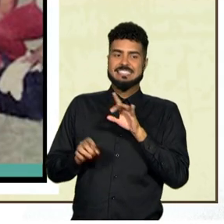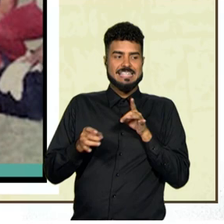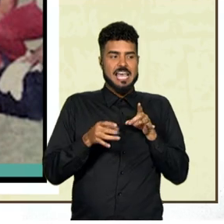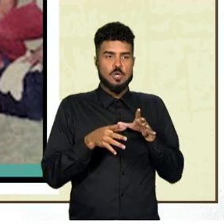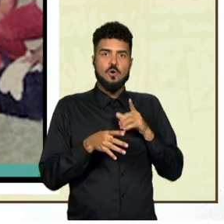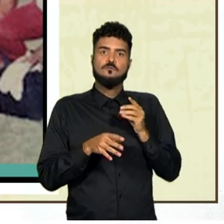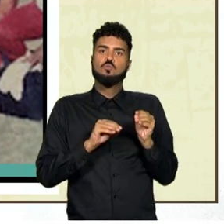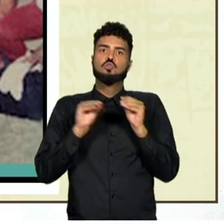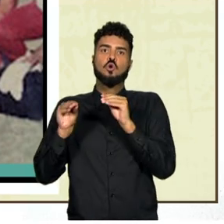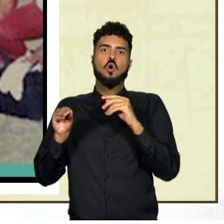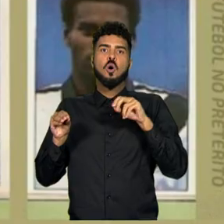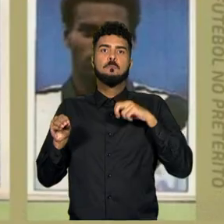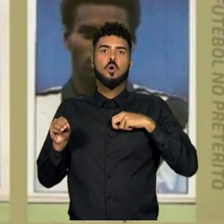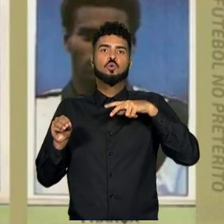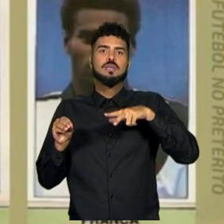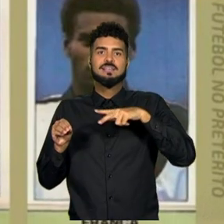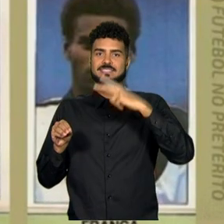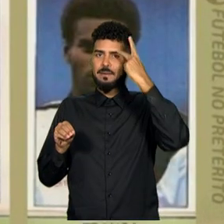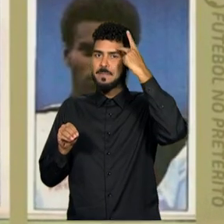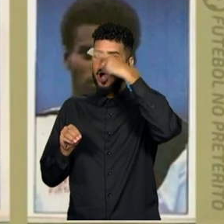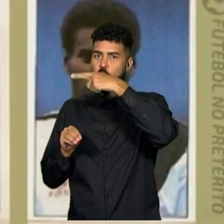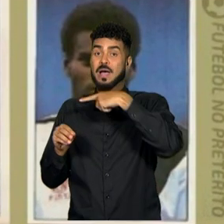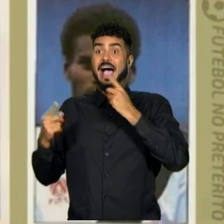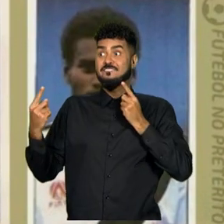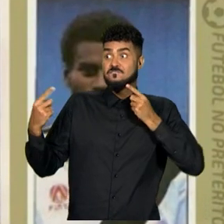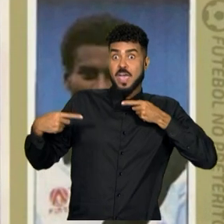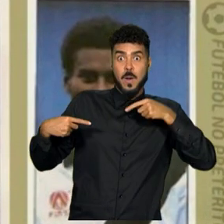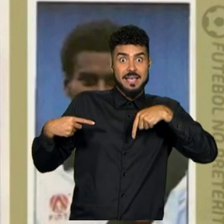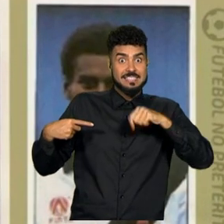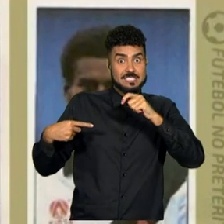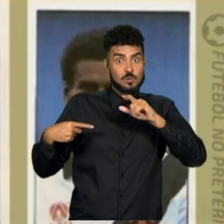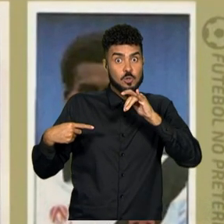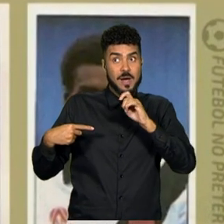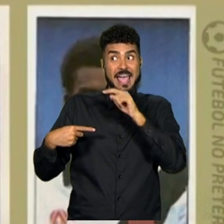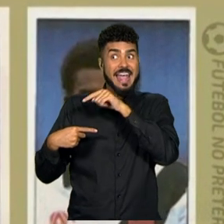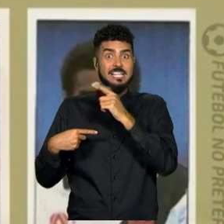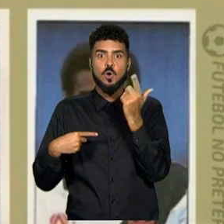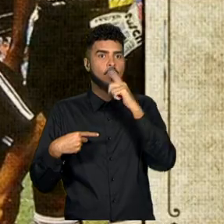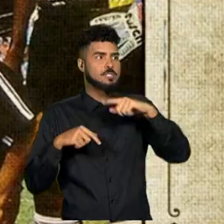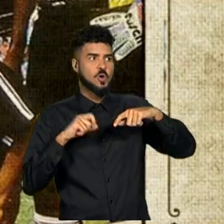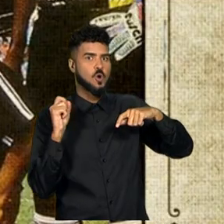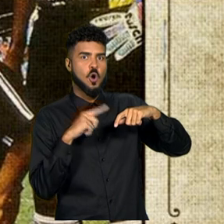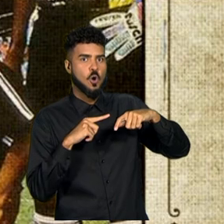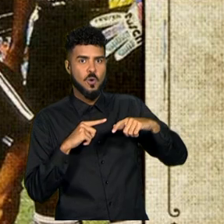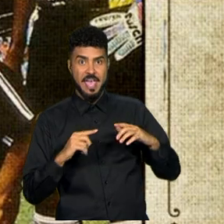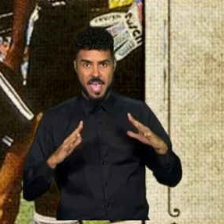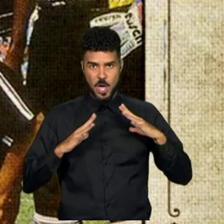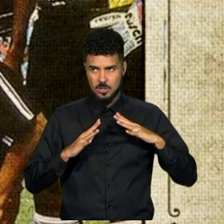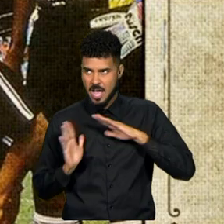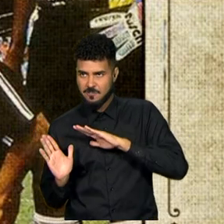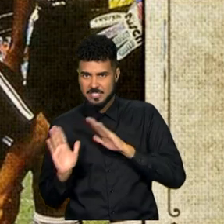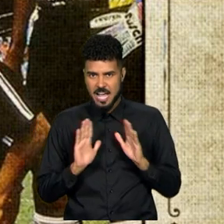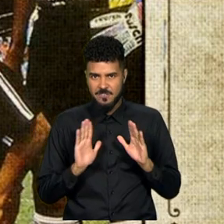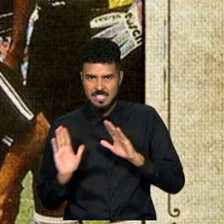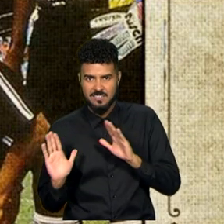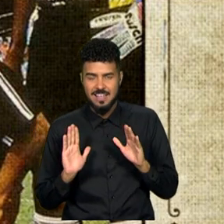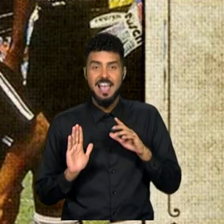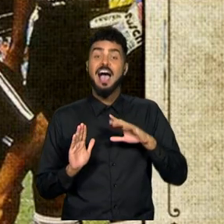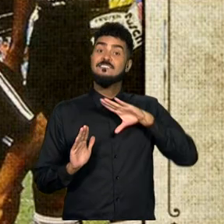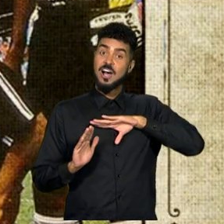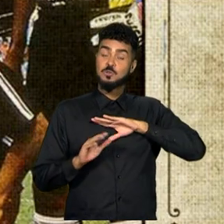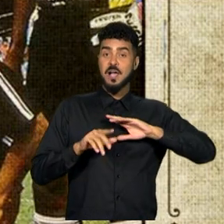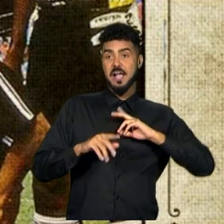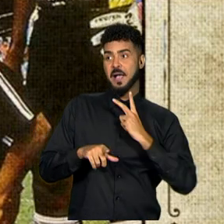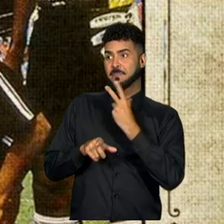Portuguesa de São Paulo, e nos enfrentou aqui em São Januário, onde ele não conseguiu fazer gol, e neste ano o Vasco foi campeão brasileiro em cima